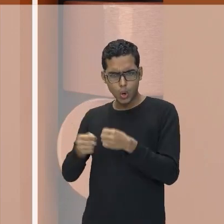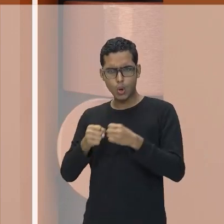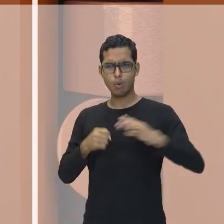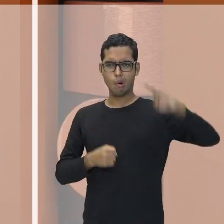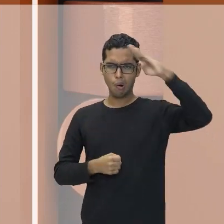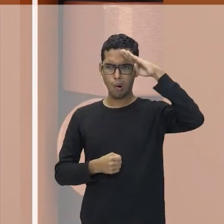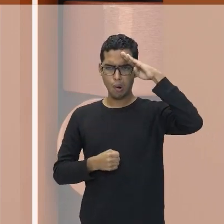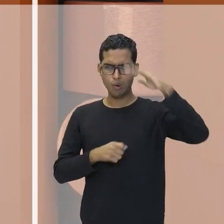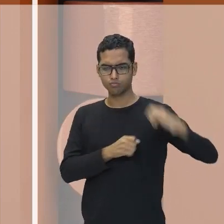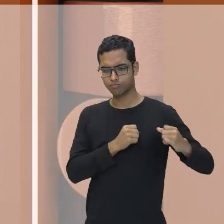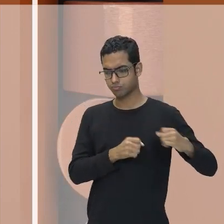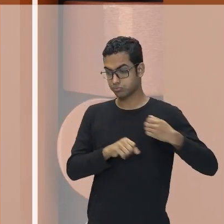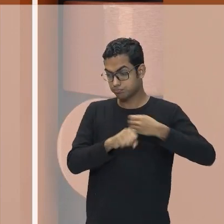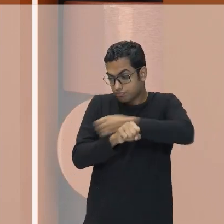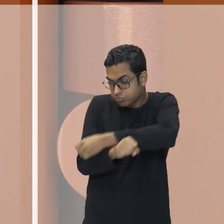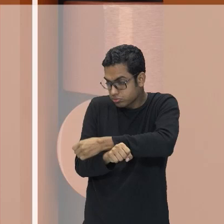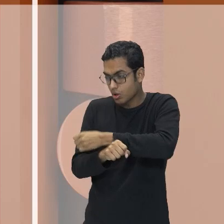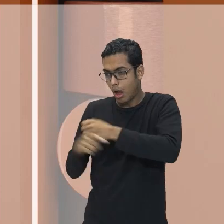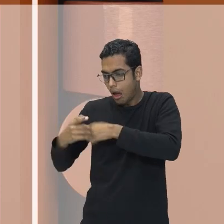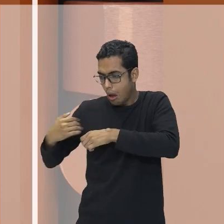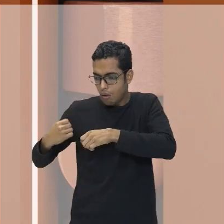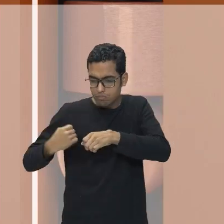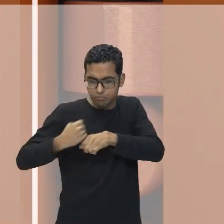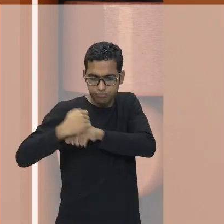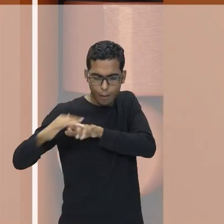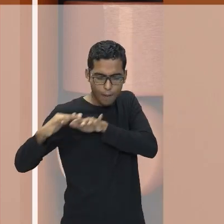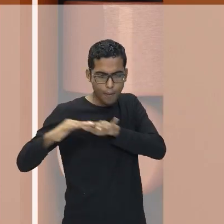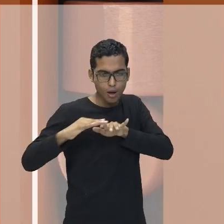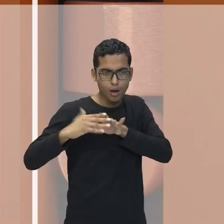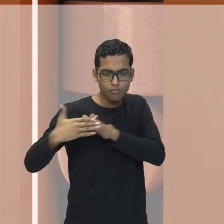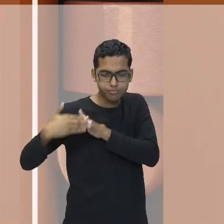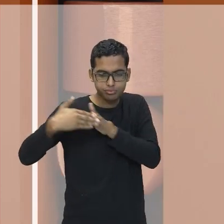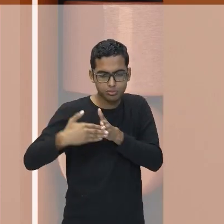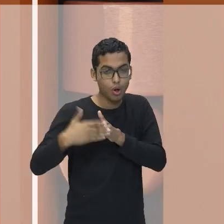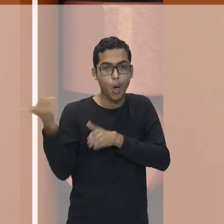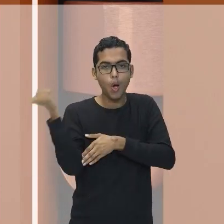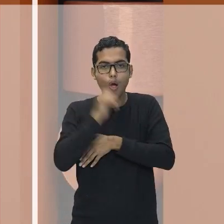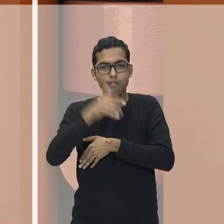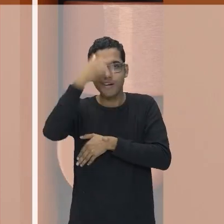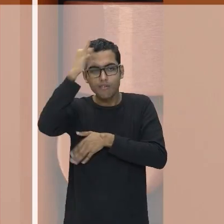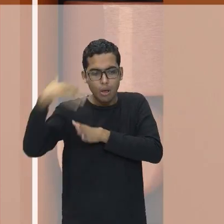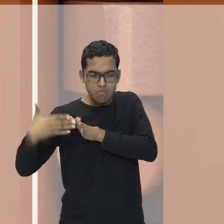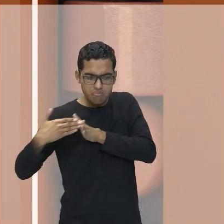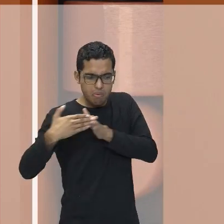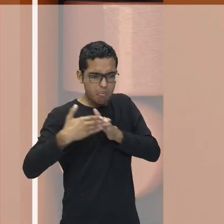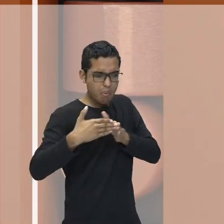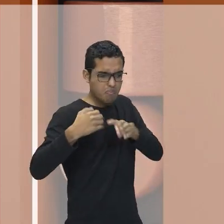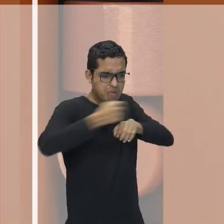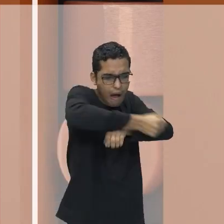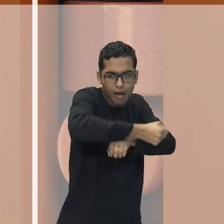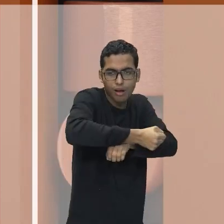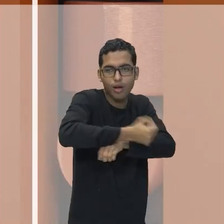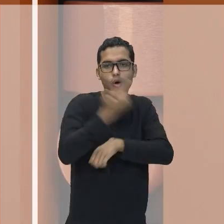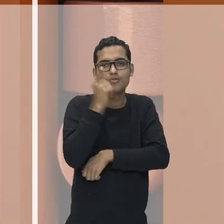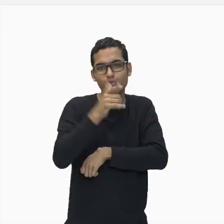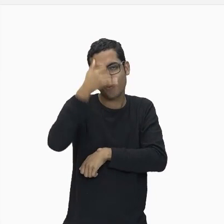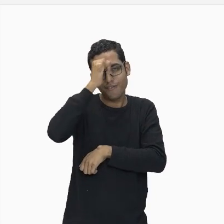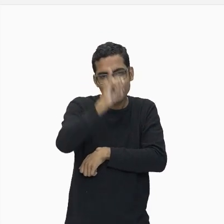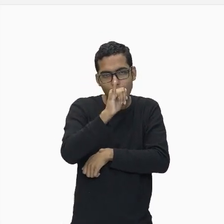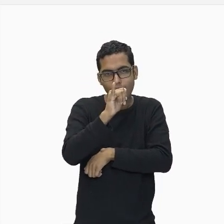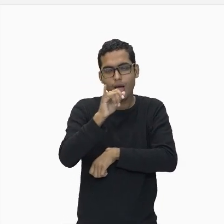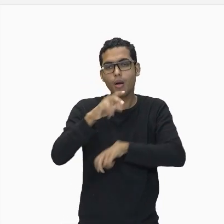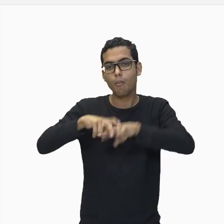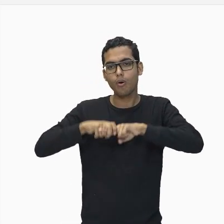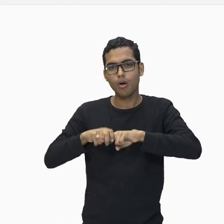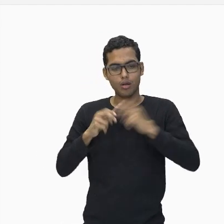o avanço japonês. E isso também foi algo primordial para os rumos que a guerra tomaria a partir daquele momento. Vamos adiante com o